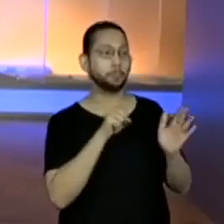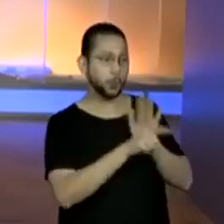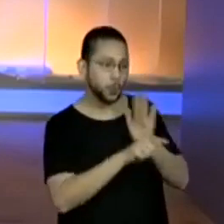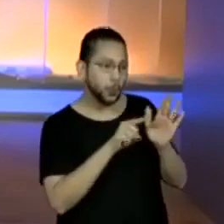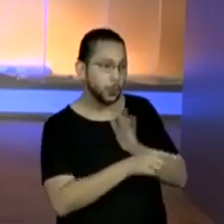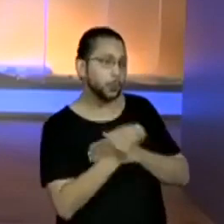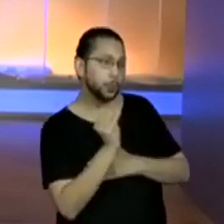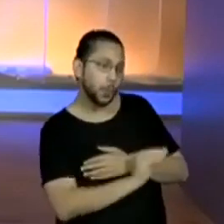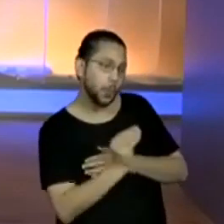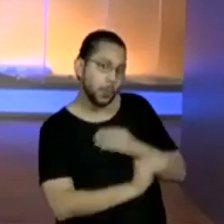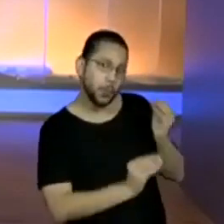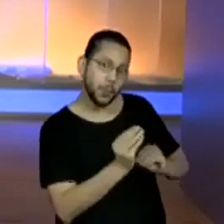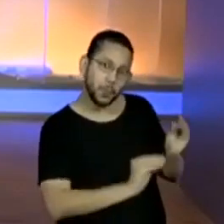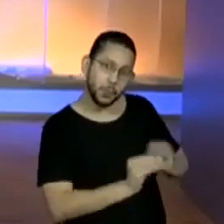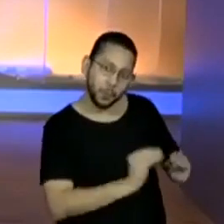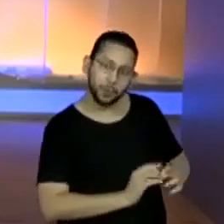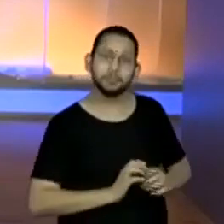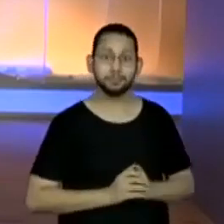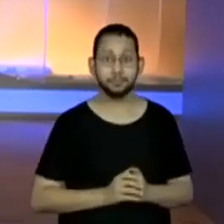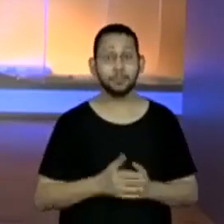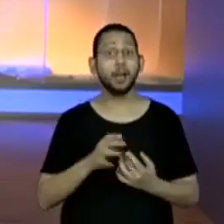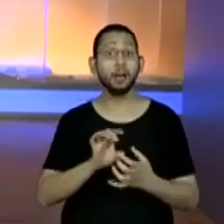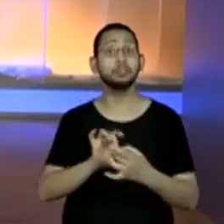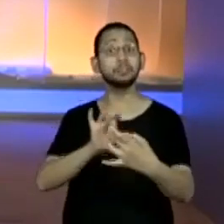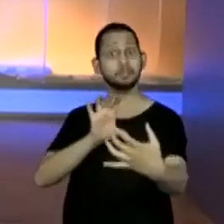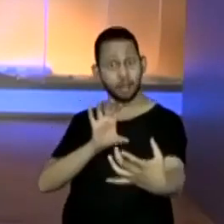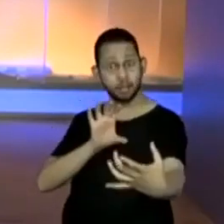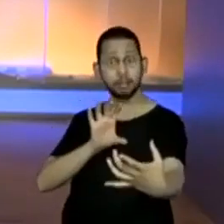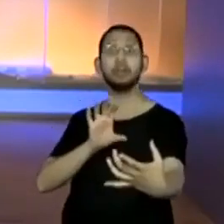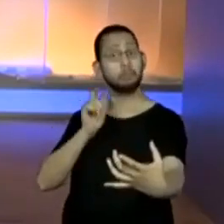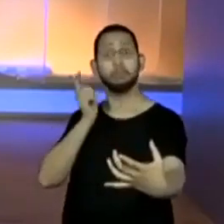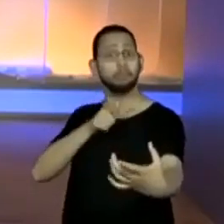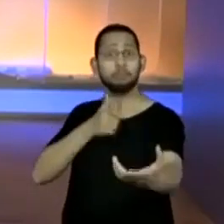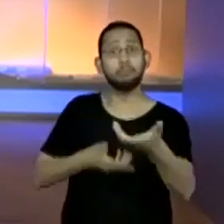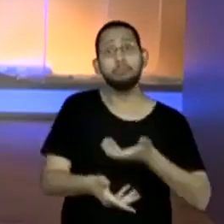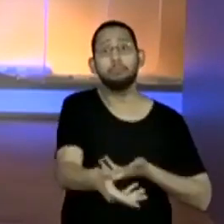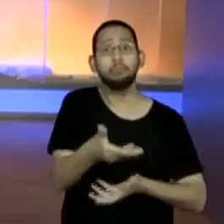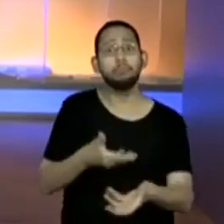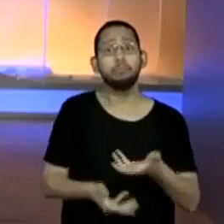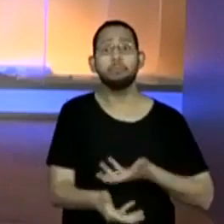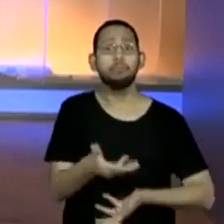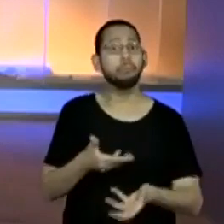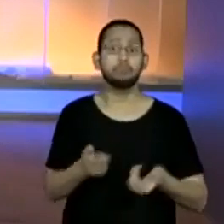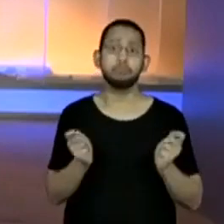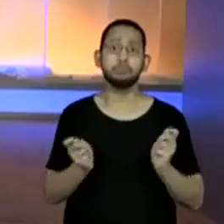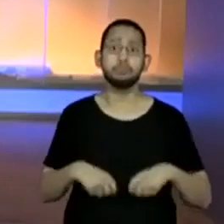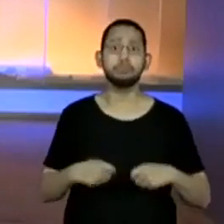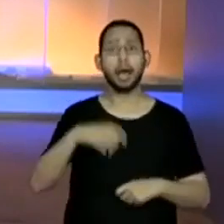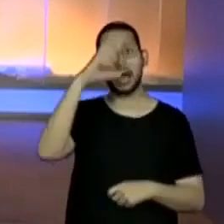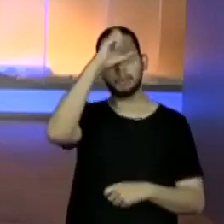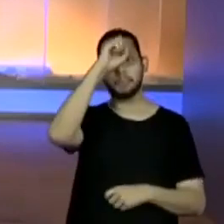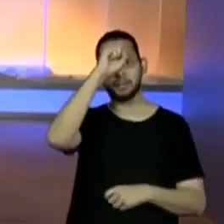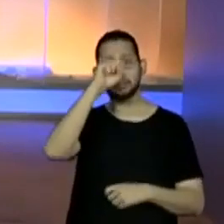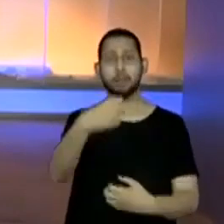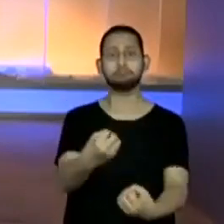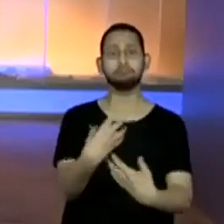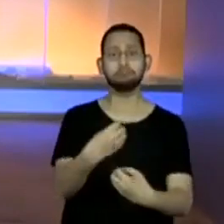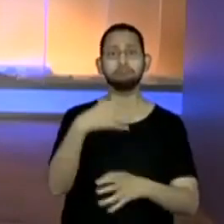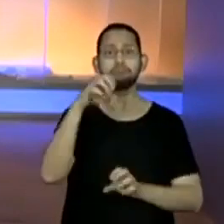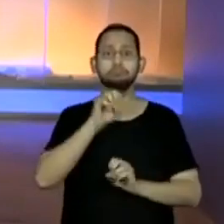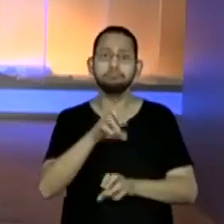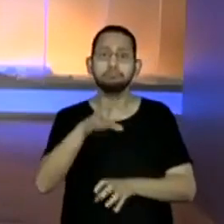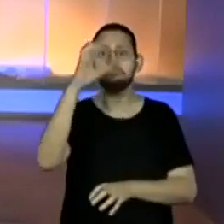enfim, vamos nesta distância criar um ambiente harmônico de ensino e aprendizagem. Tudo bem? Vamos comigo